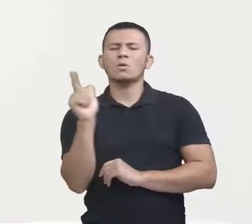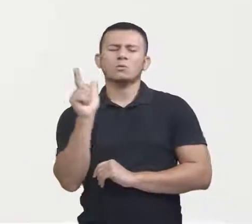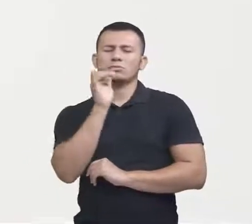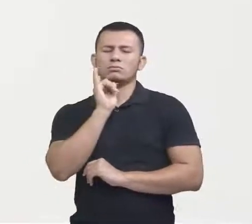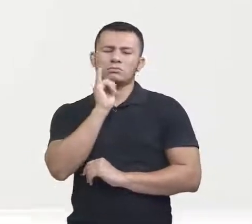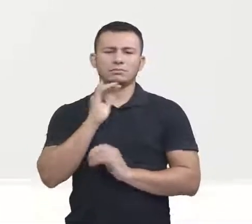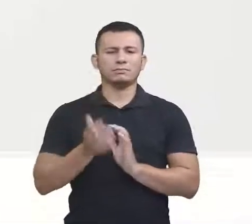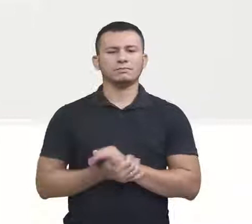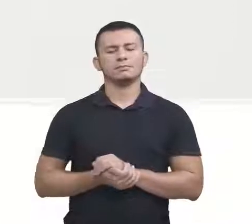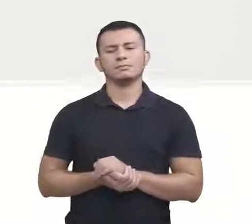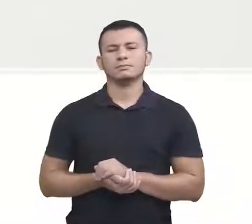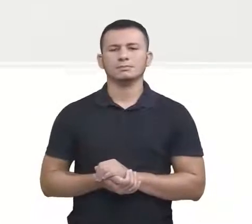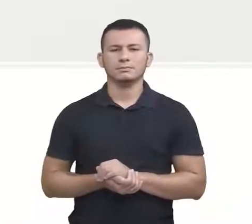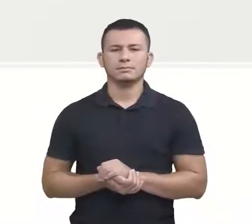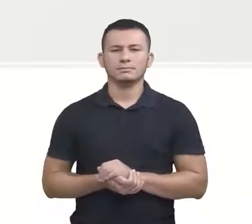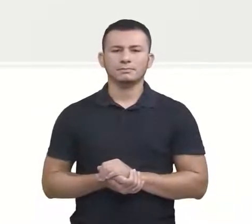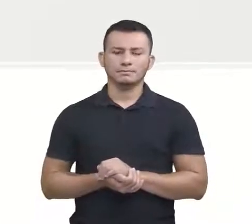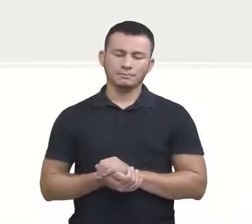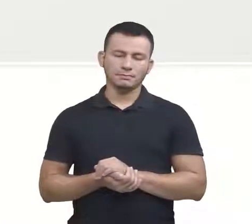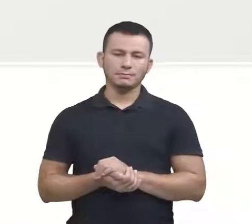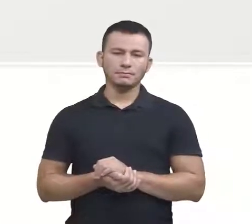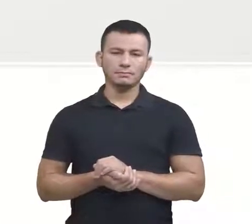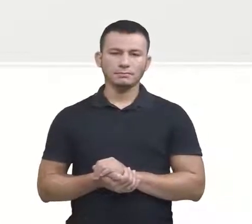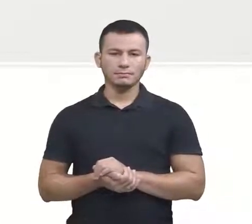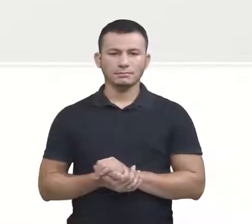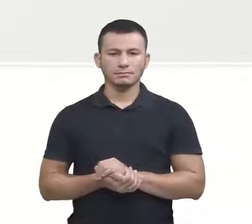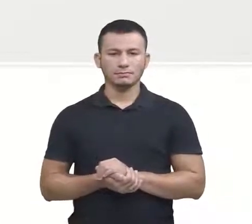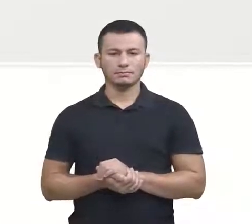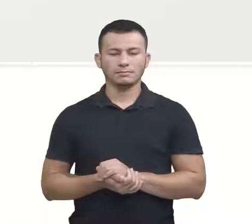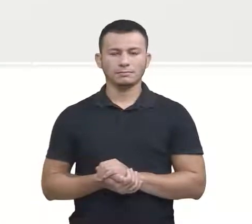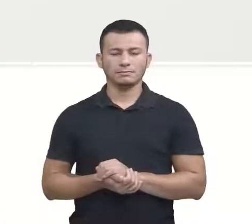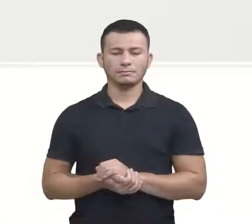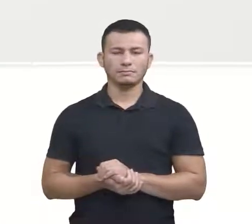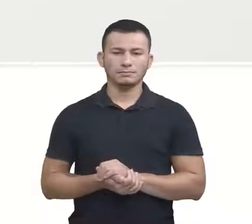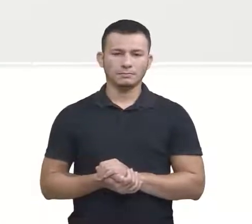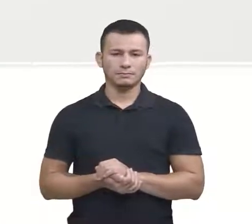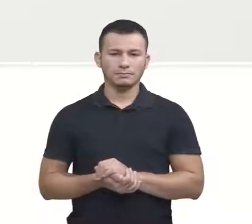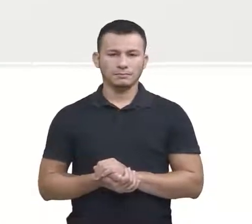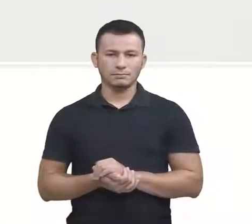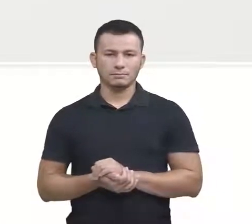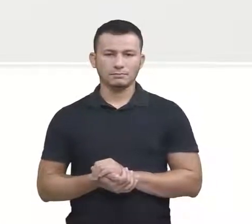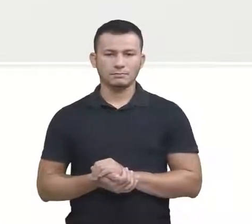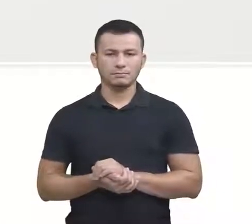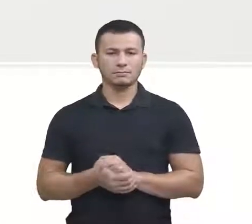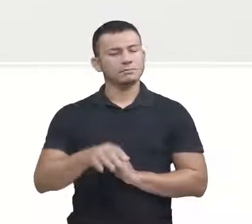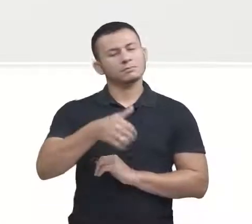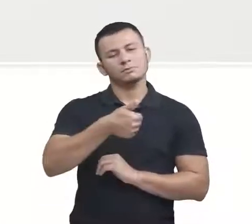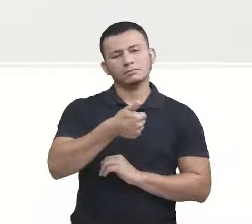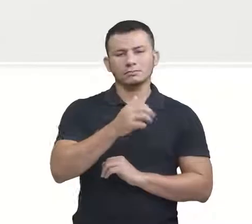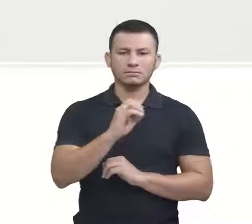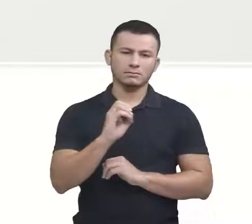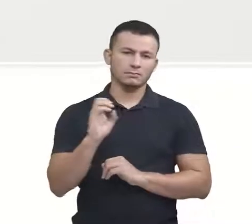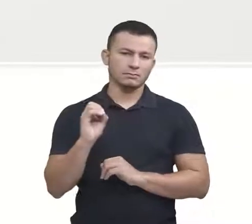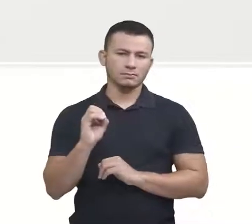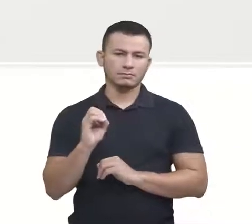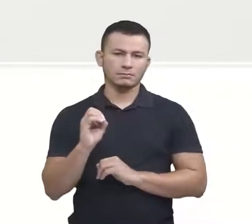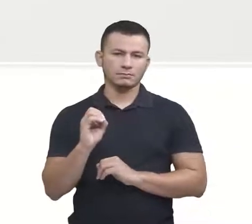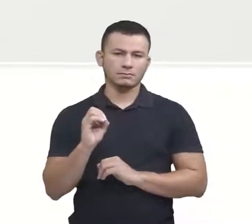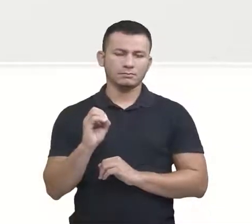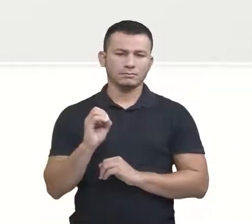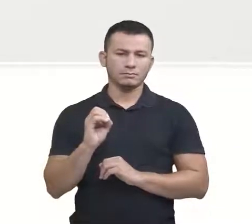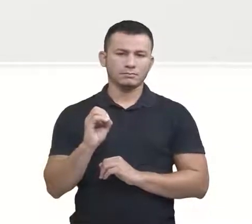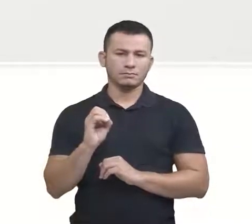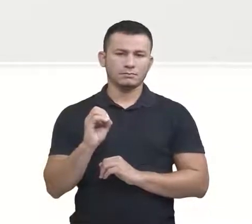exemplos eu tenho um e os vídeos sem os